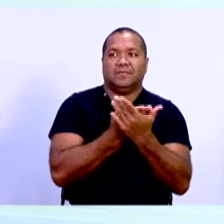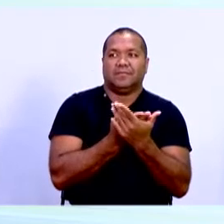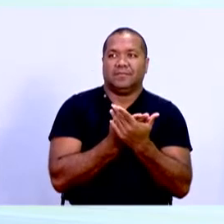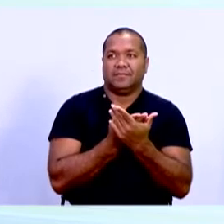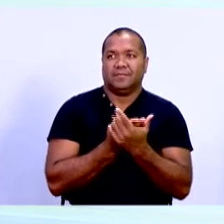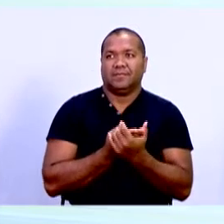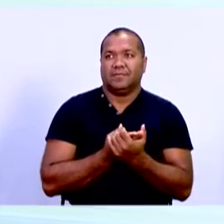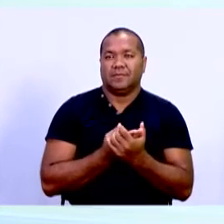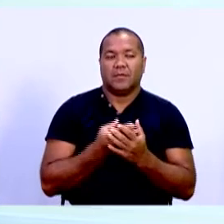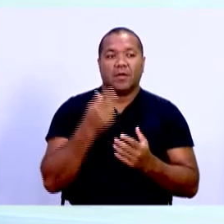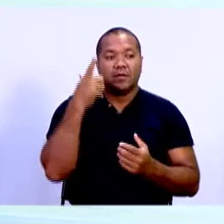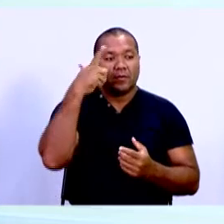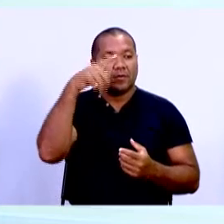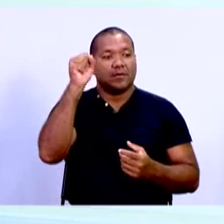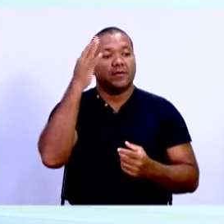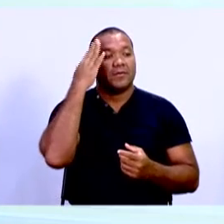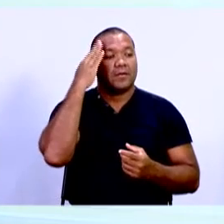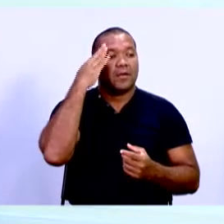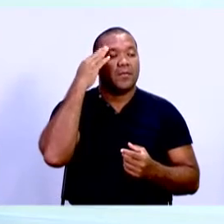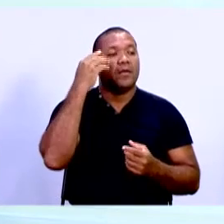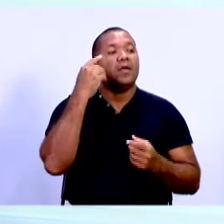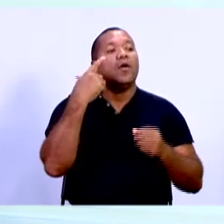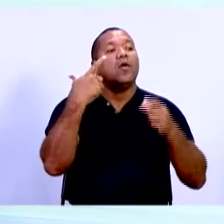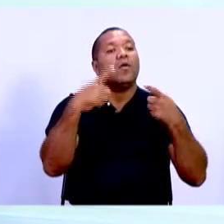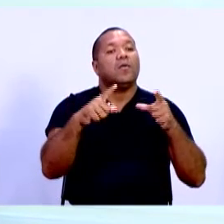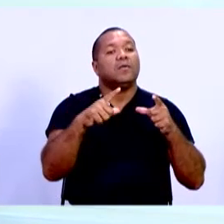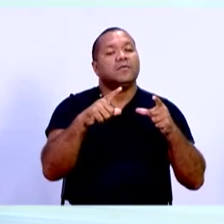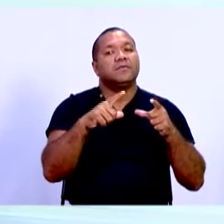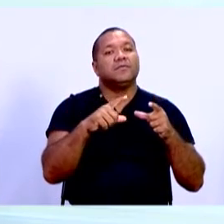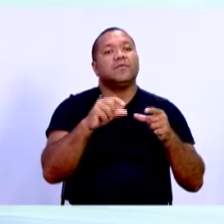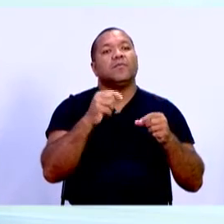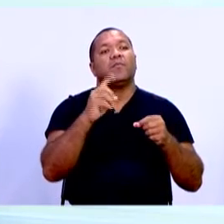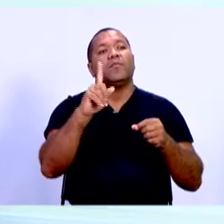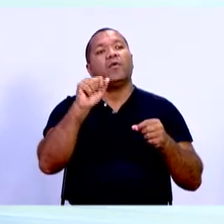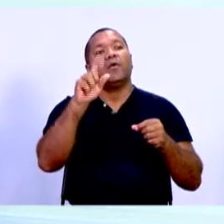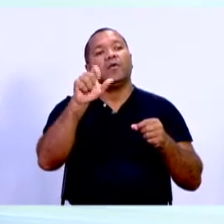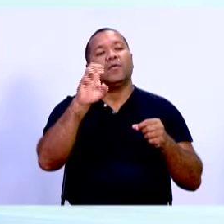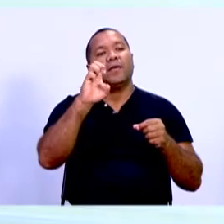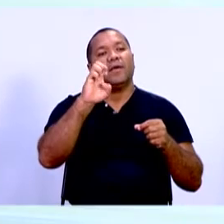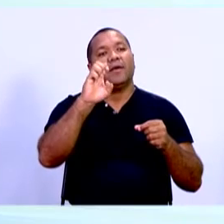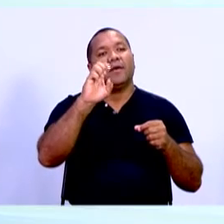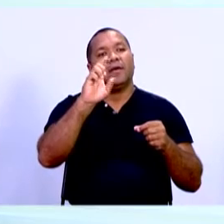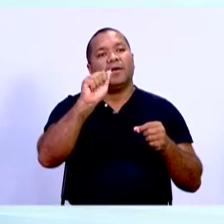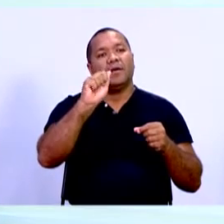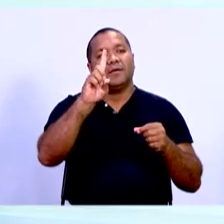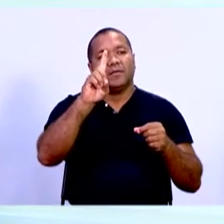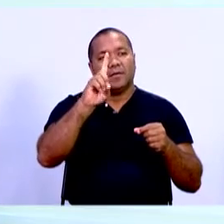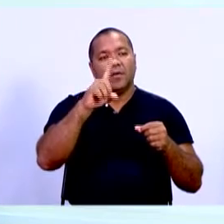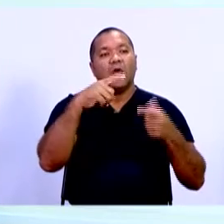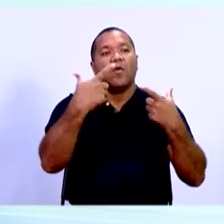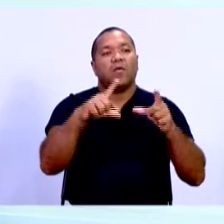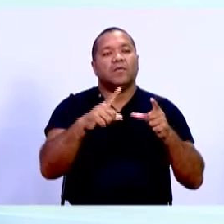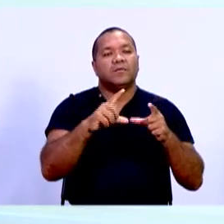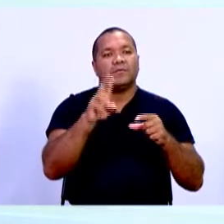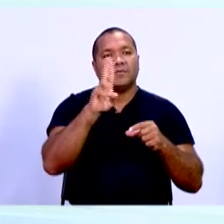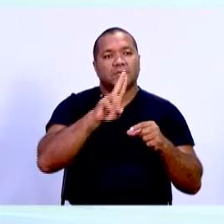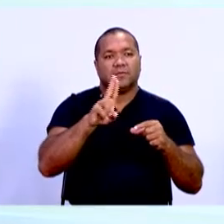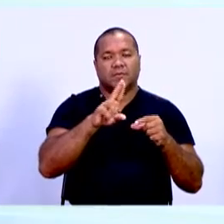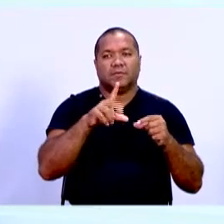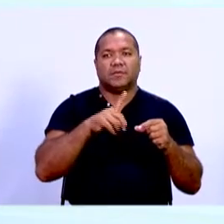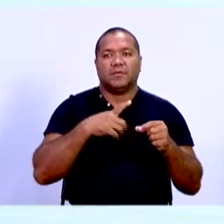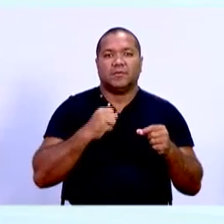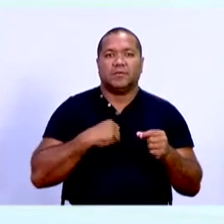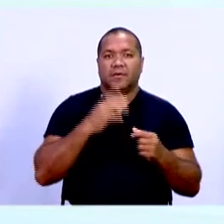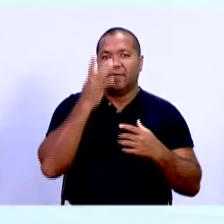eles conseguem saber em que cidade há polo EAD, onde há campus, e isso facilita